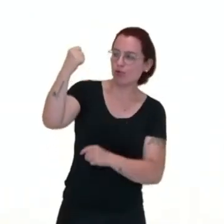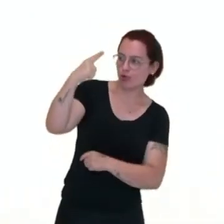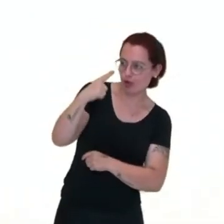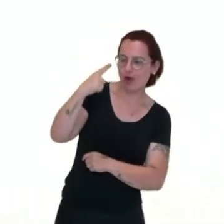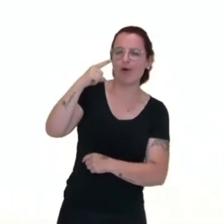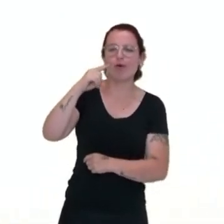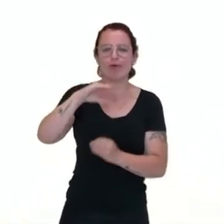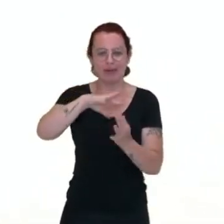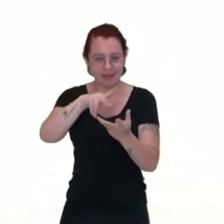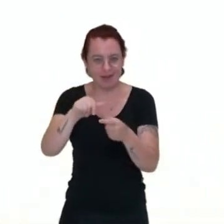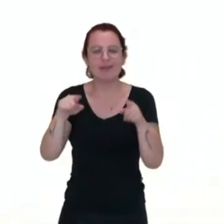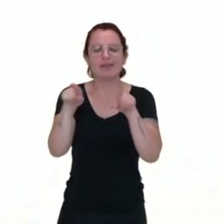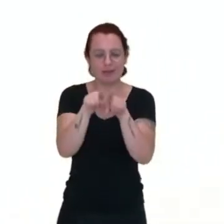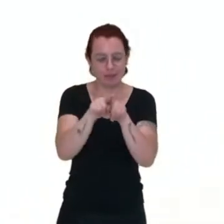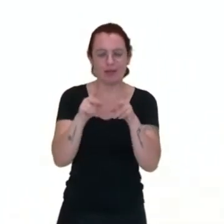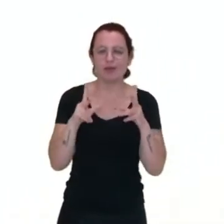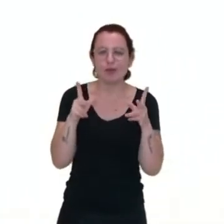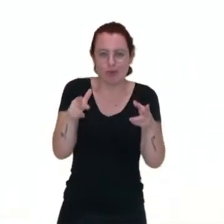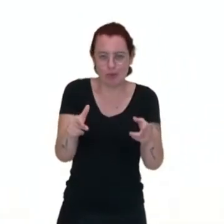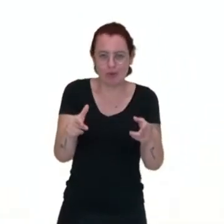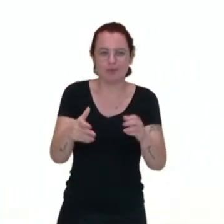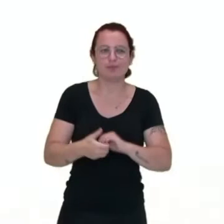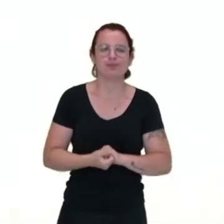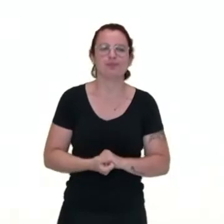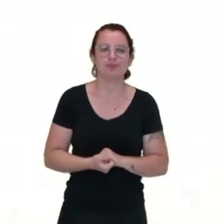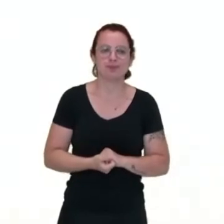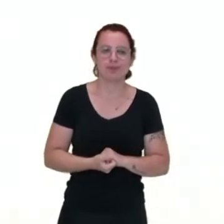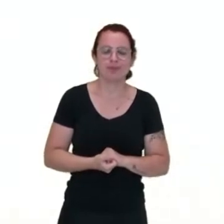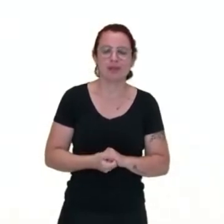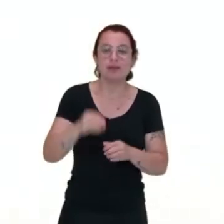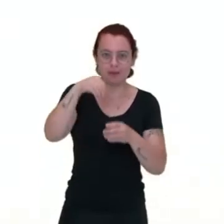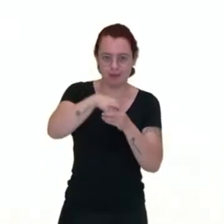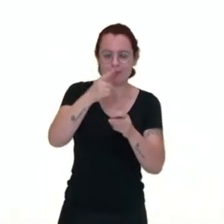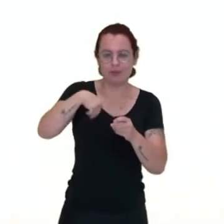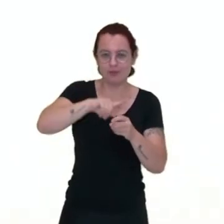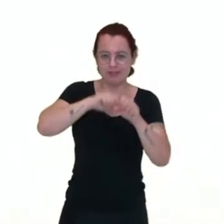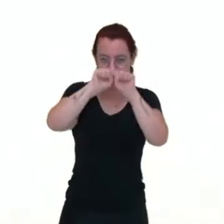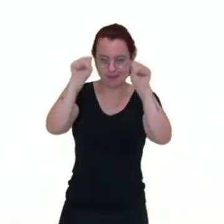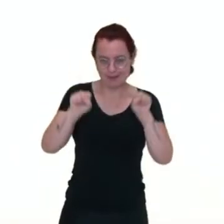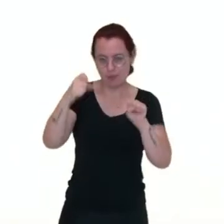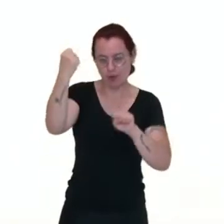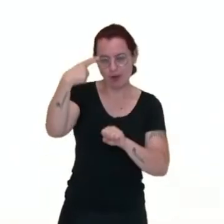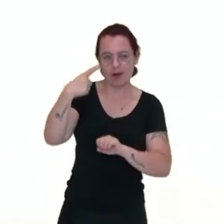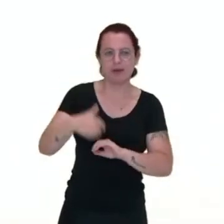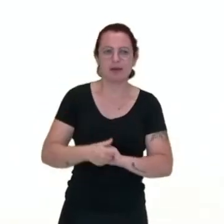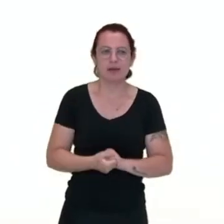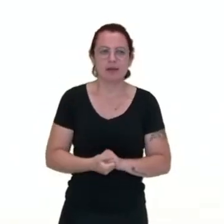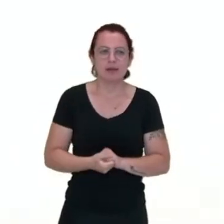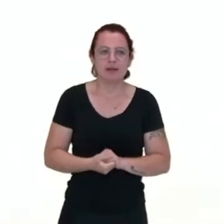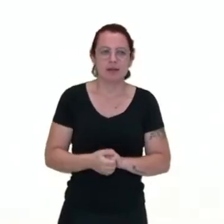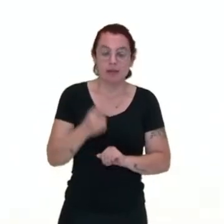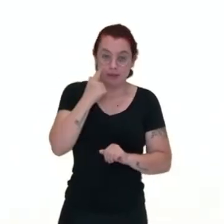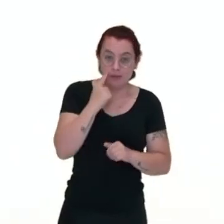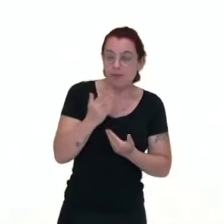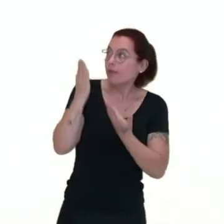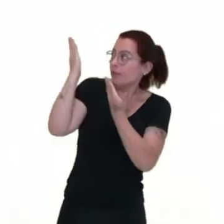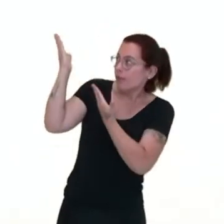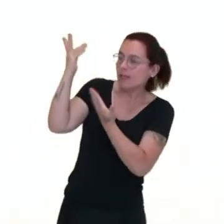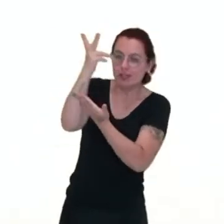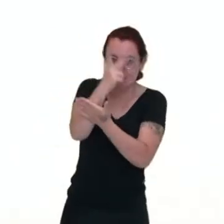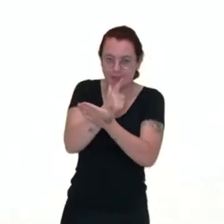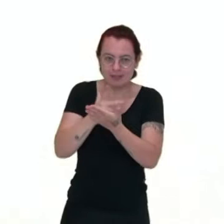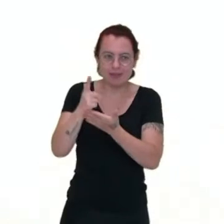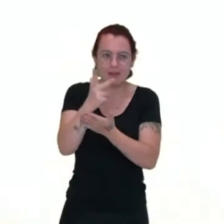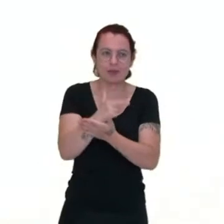Terra, né, Terra e Lua e outros astros aí do nosso sistema solar, ok? Bem, essa força centrípeta, ela